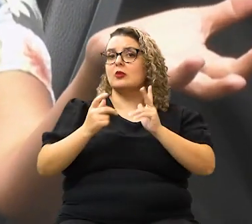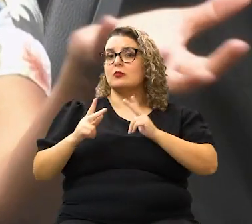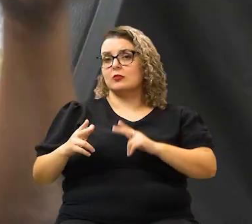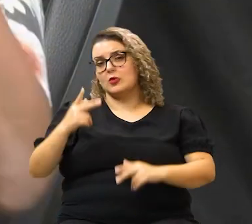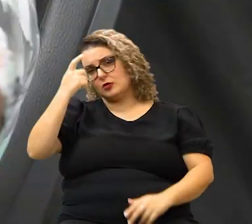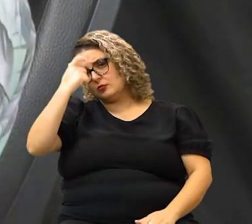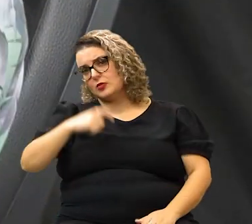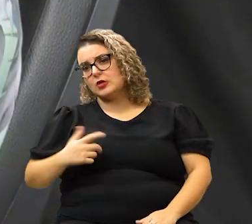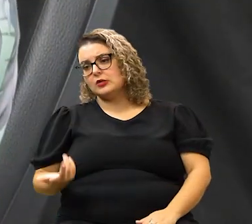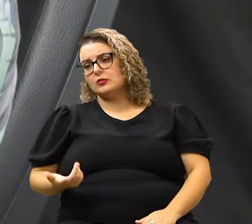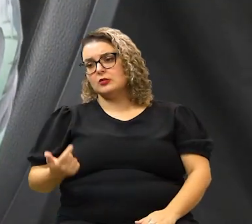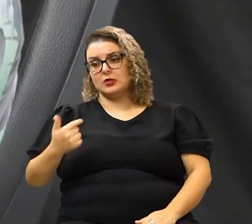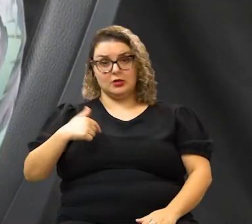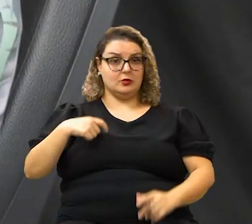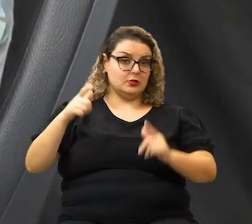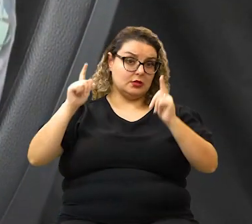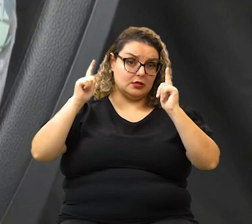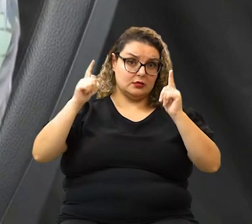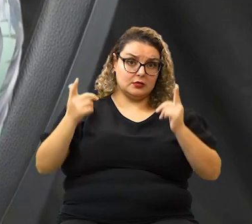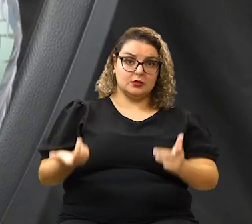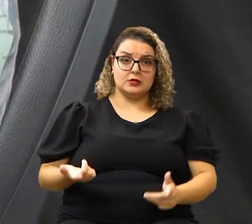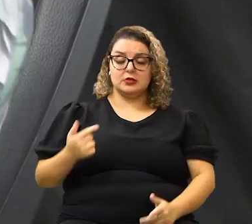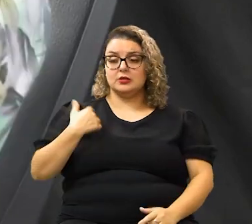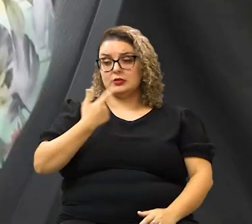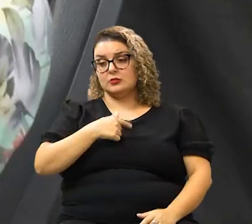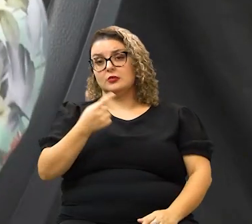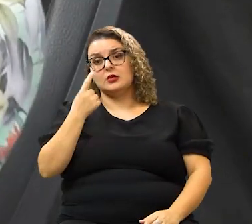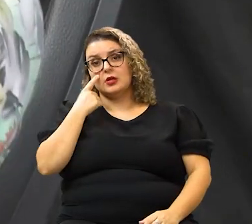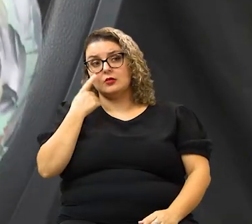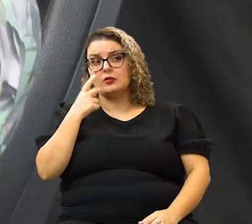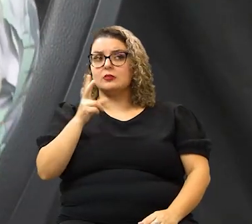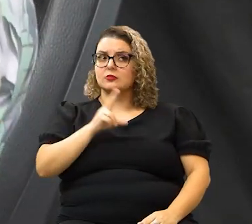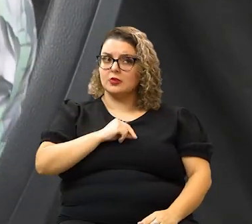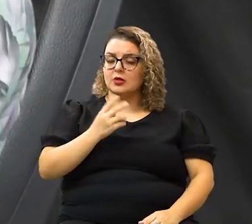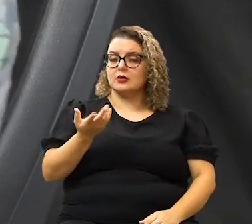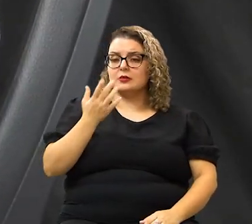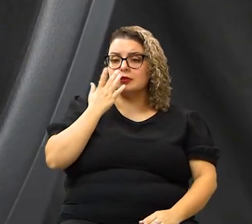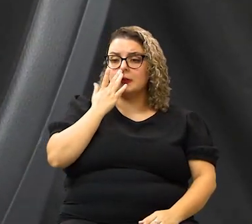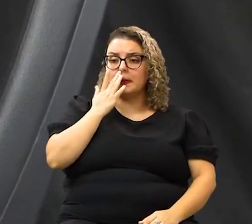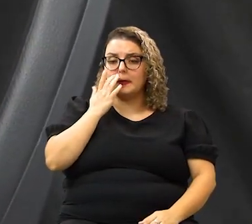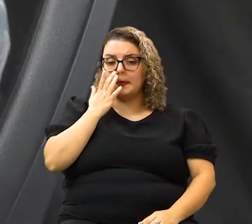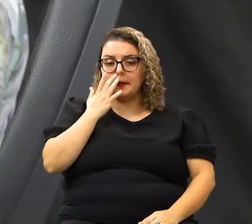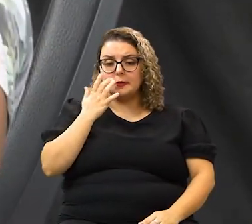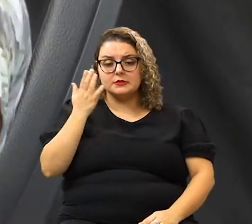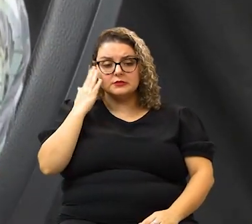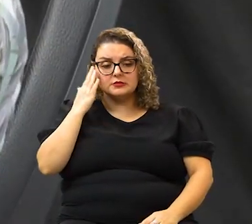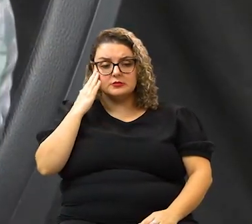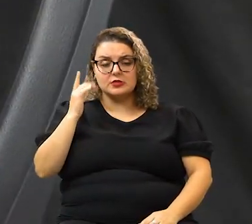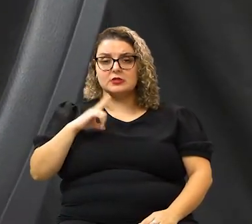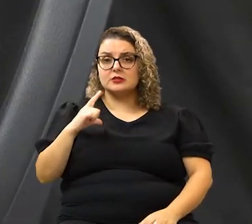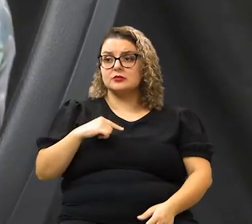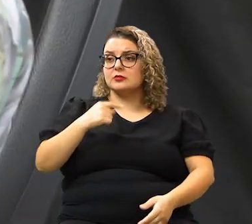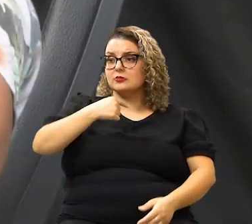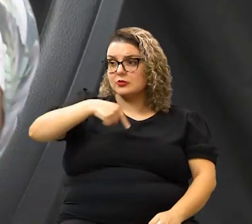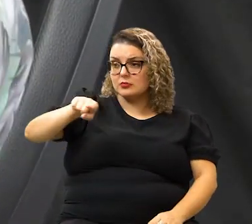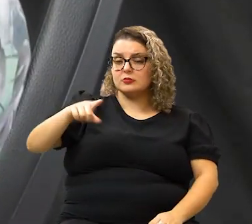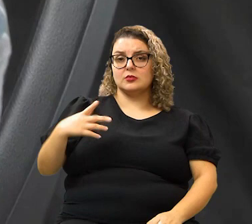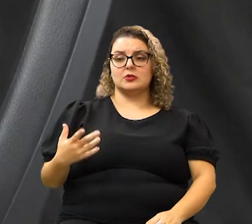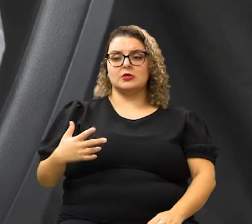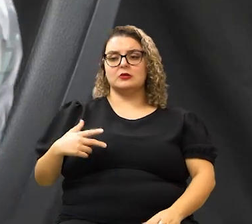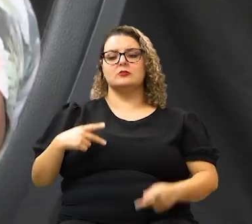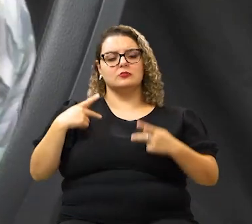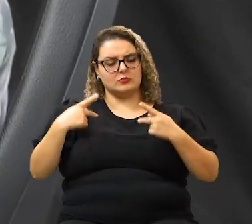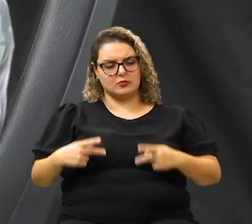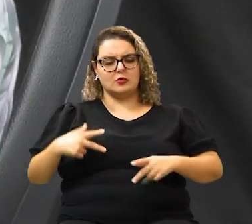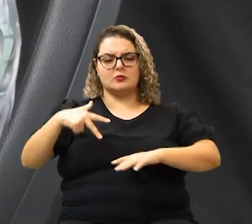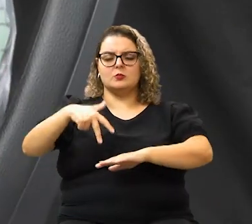aí a gente vê assim, poxa, a pessoa, né, sabia que corria o risco de ser expulsa, mesmo assim bancou a posição, foi lá, né, sabia